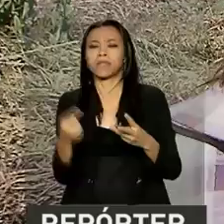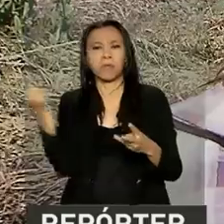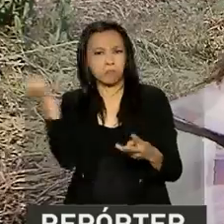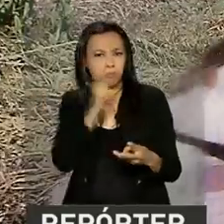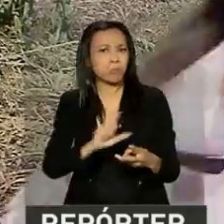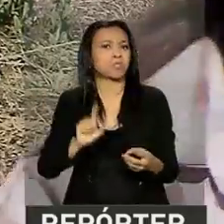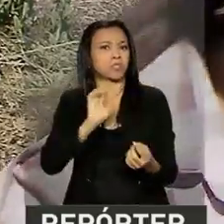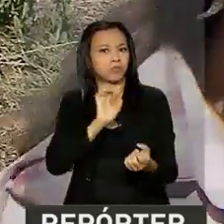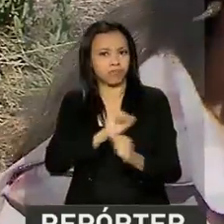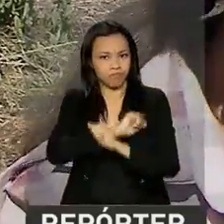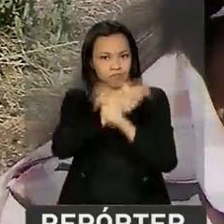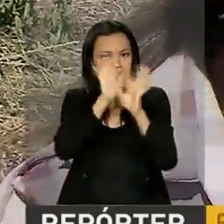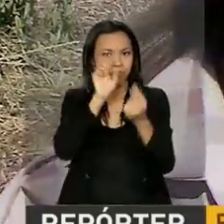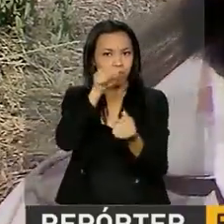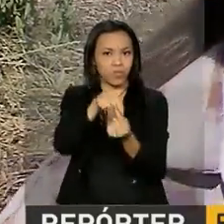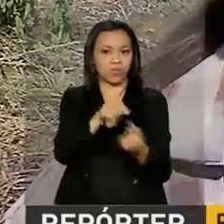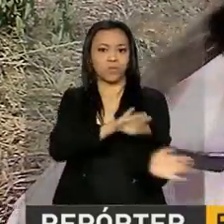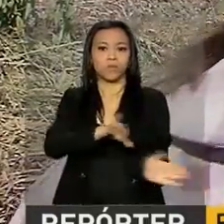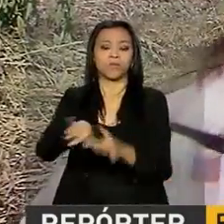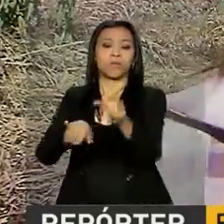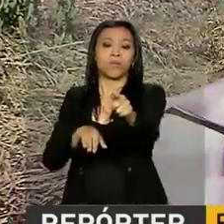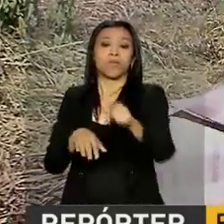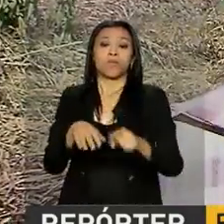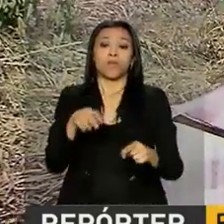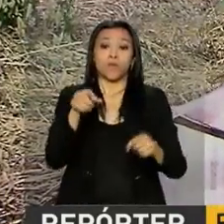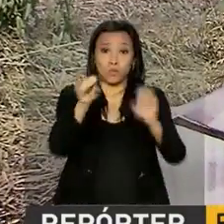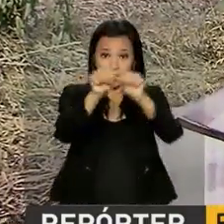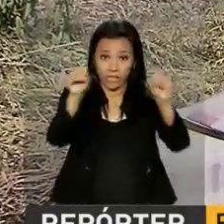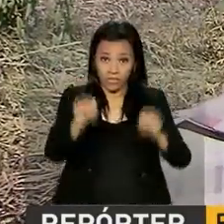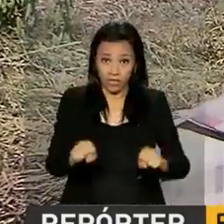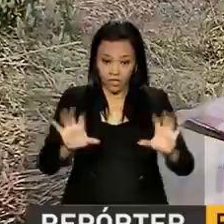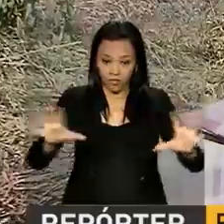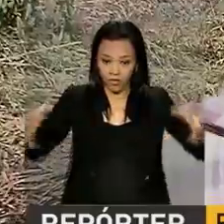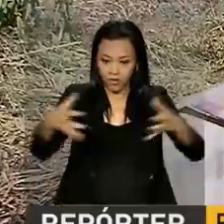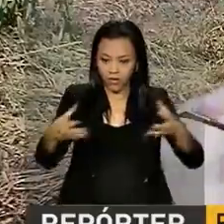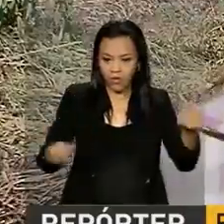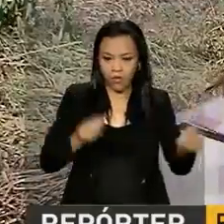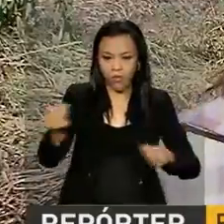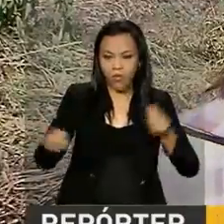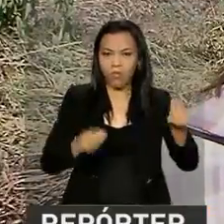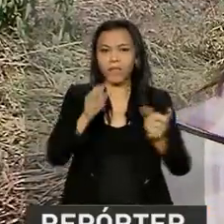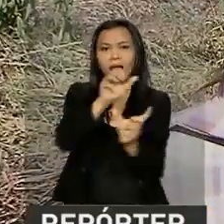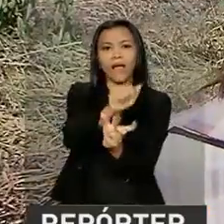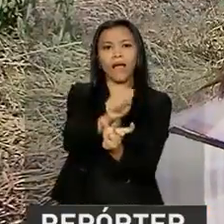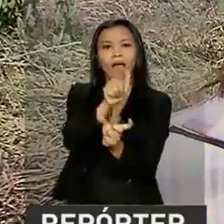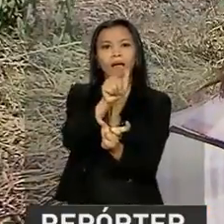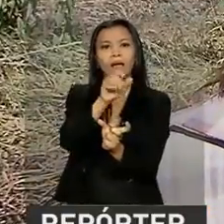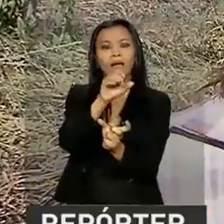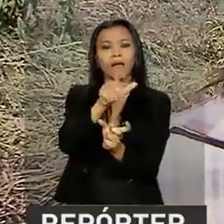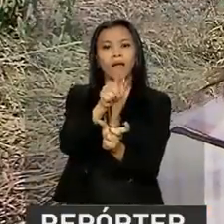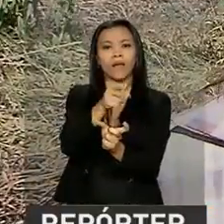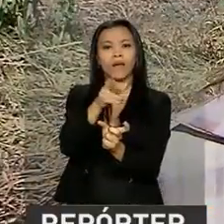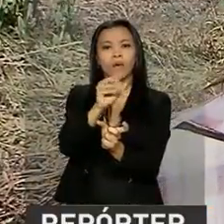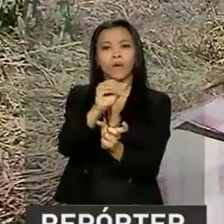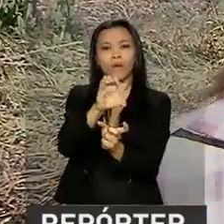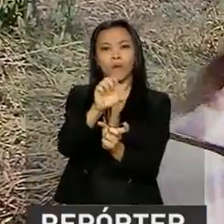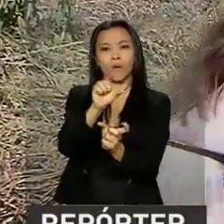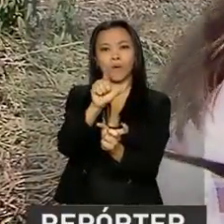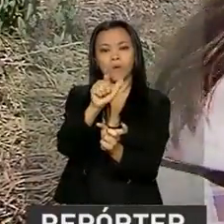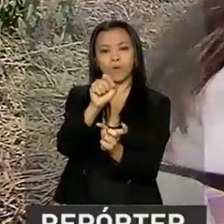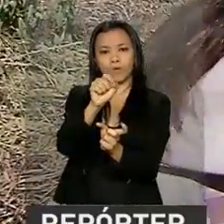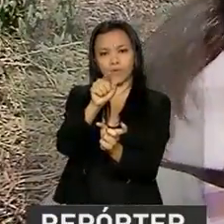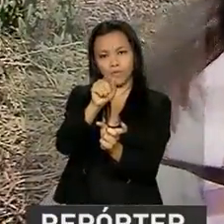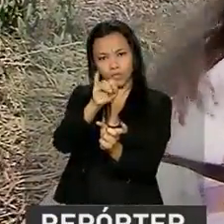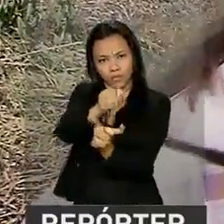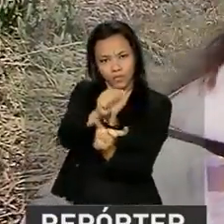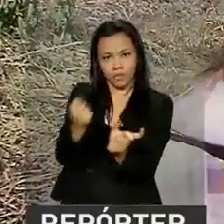né os sistemas agroecologia eles tem uma necessidade sim de mas el são mais intensivos em relações humanas e sociais e as pessoas